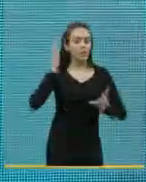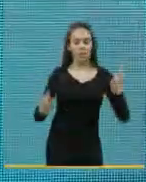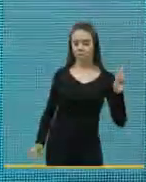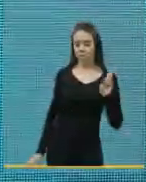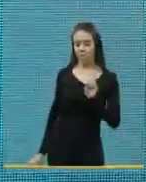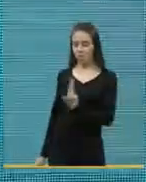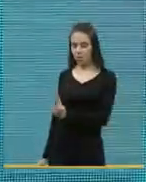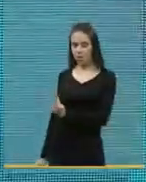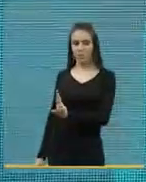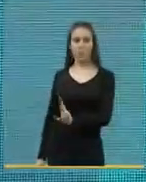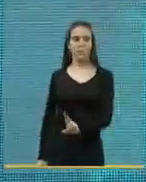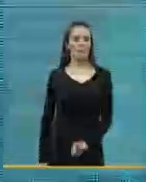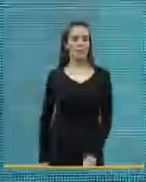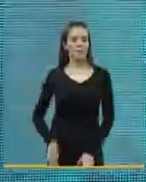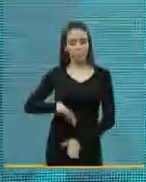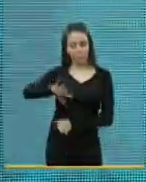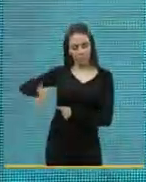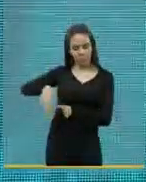pergunta